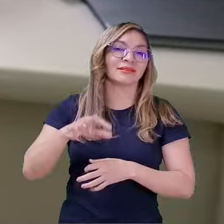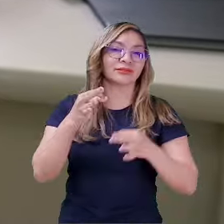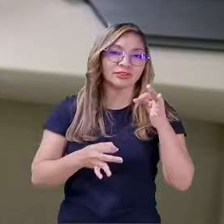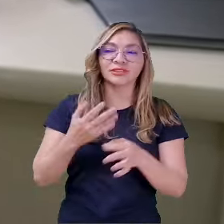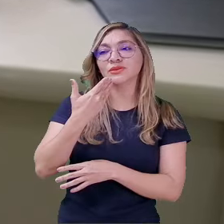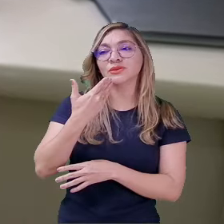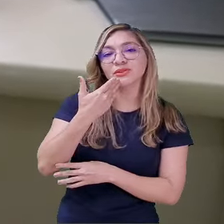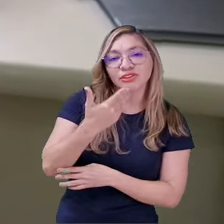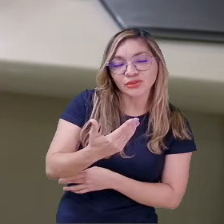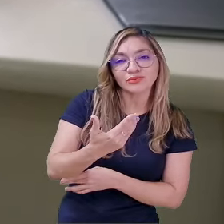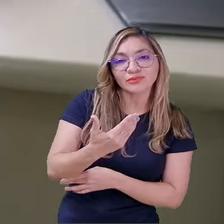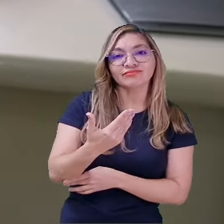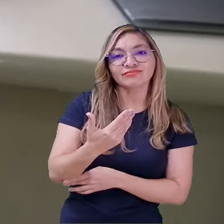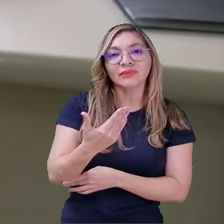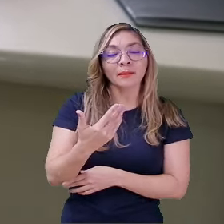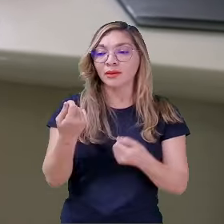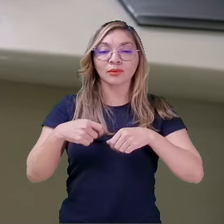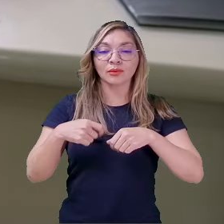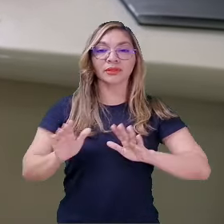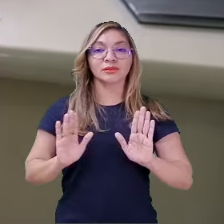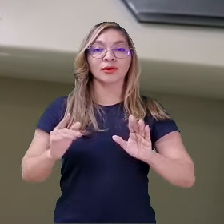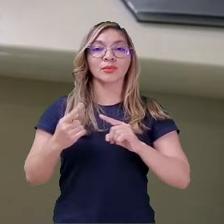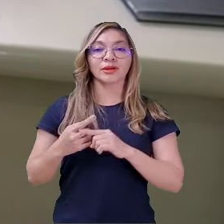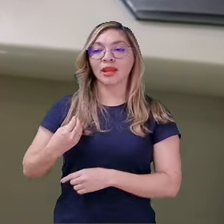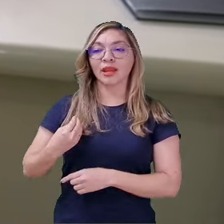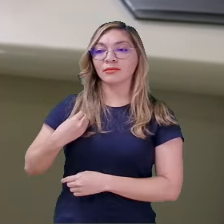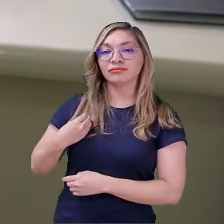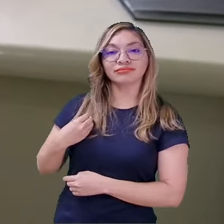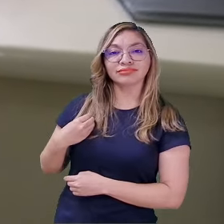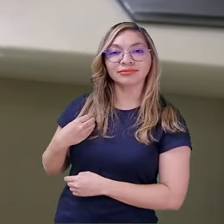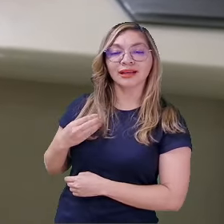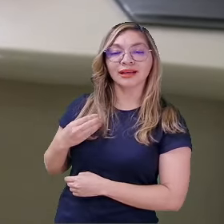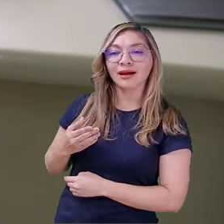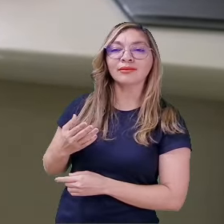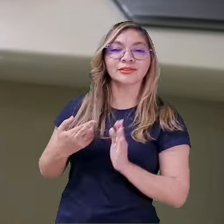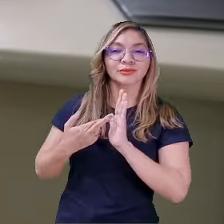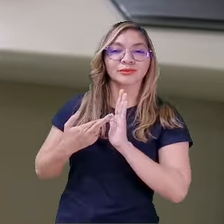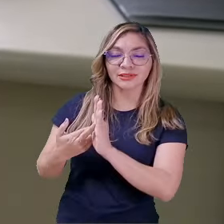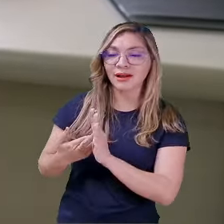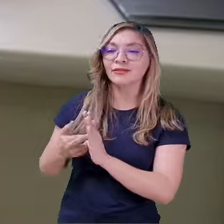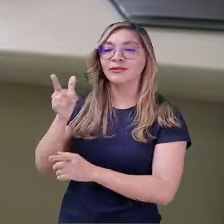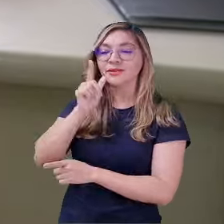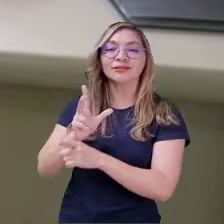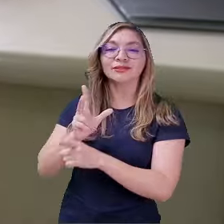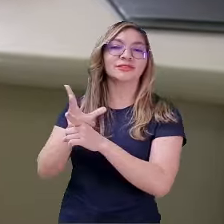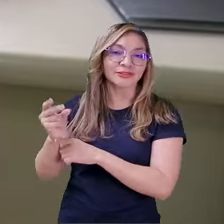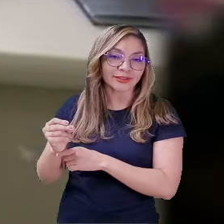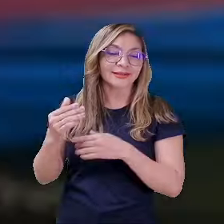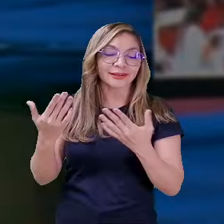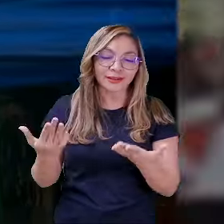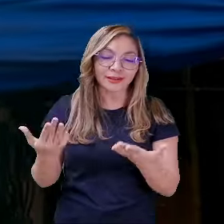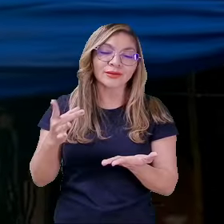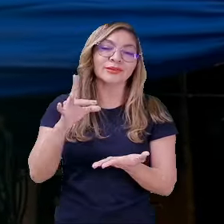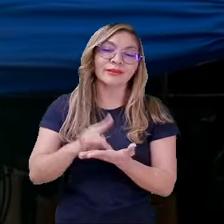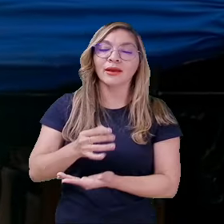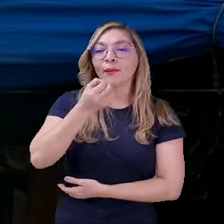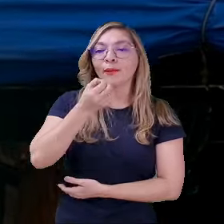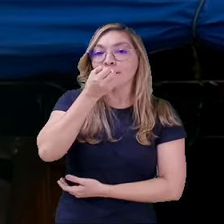já resolveu diretamente com o órgão. Então, realmente, está sendo muito produtivo, conforme o esperado.